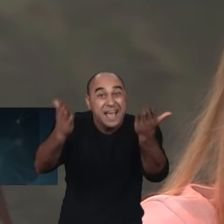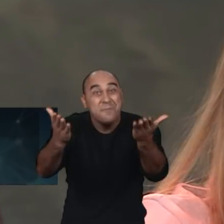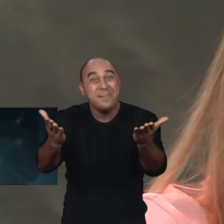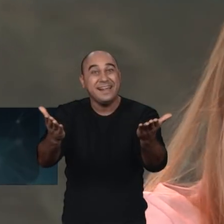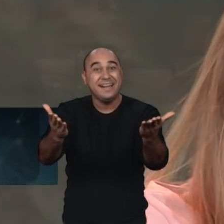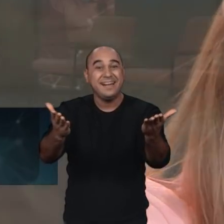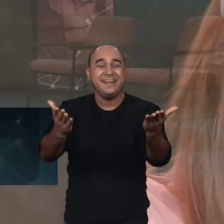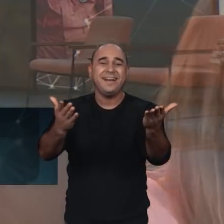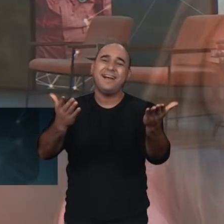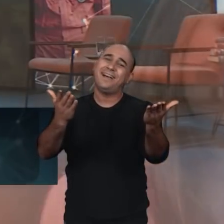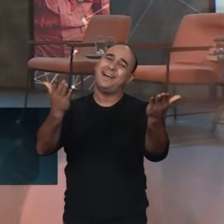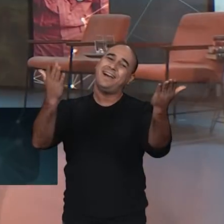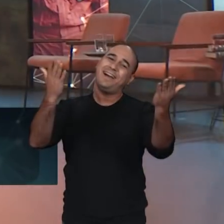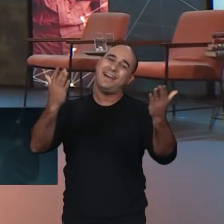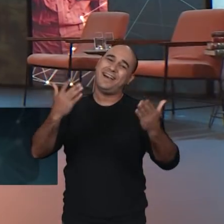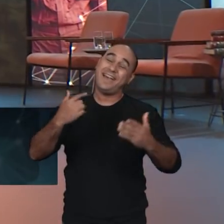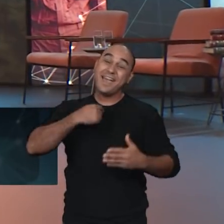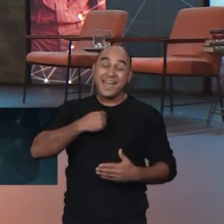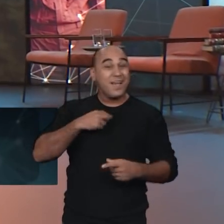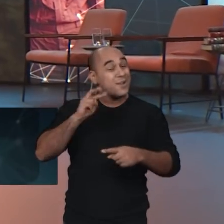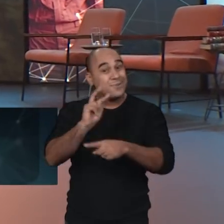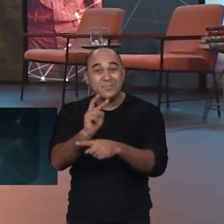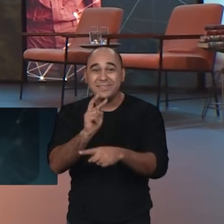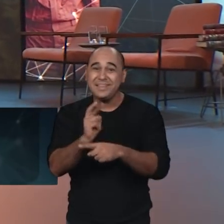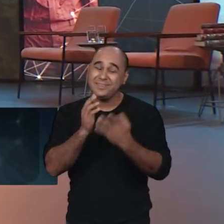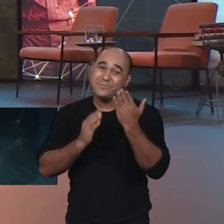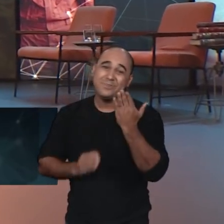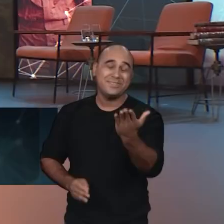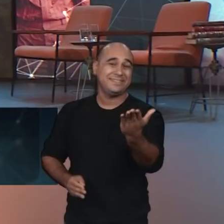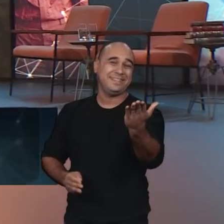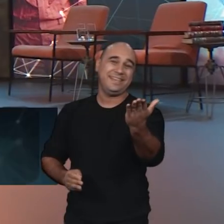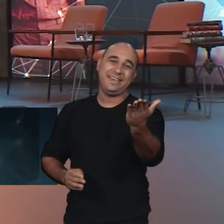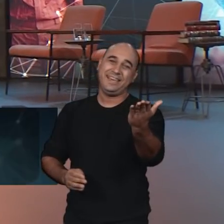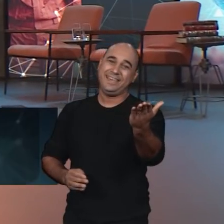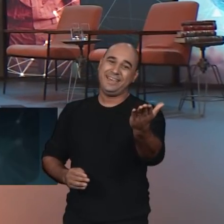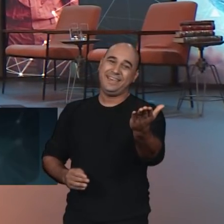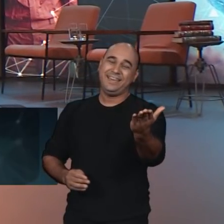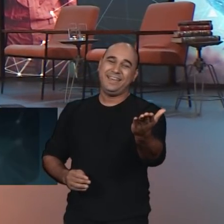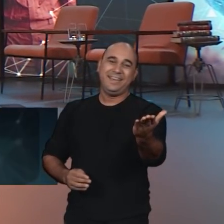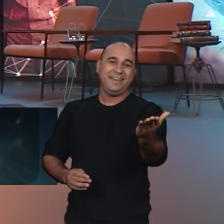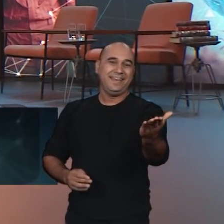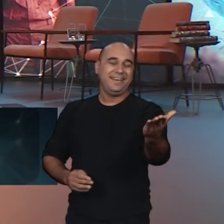filho, eu cuido de você.